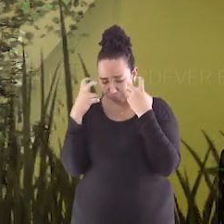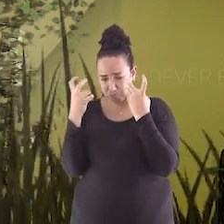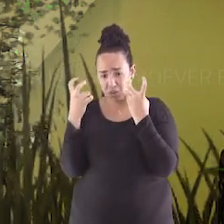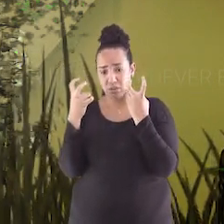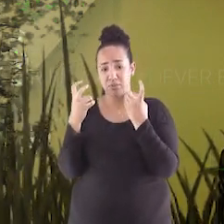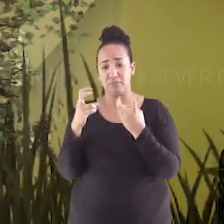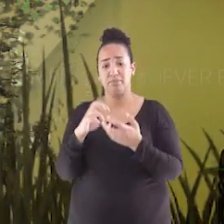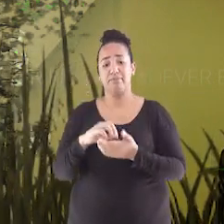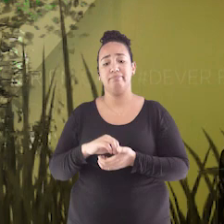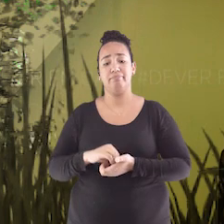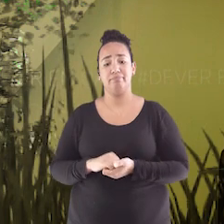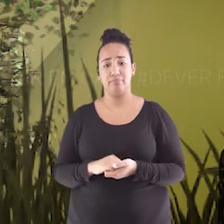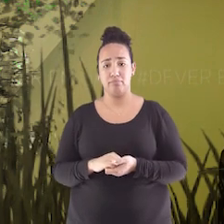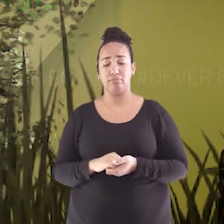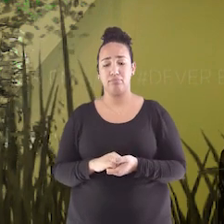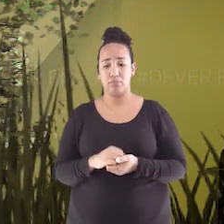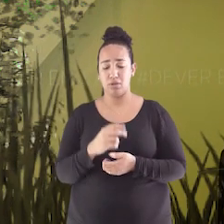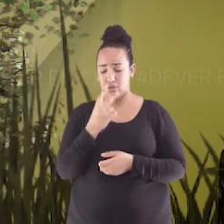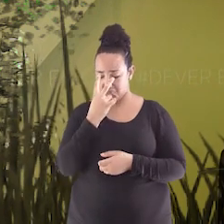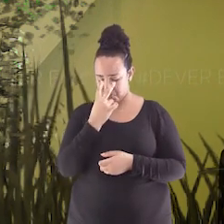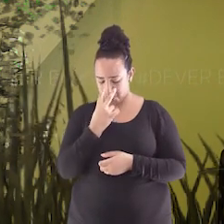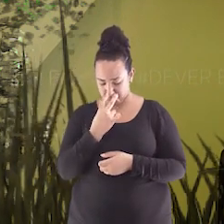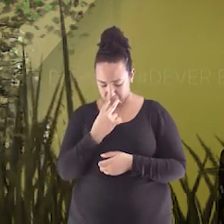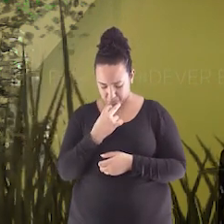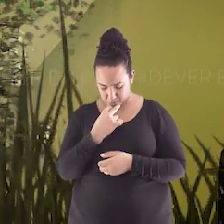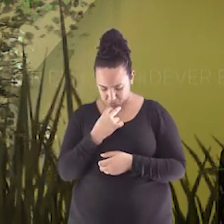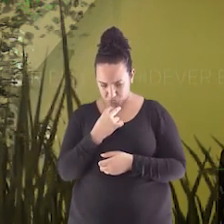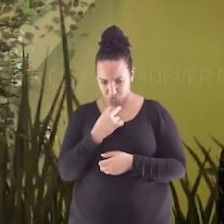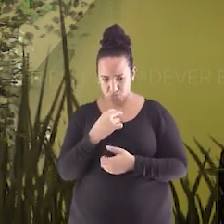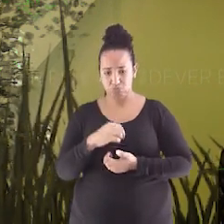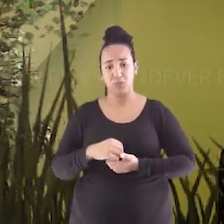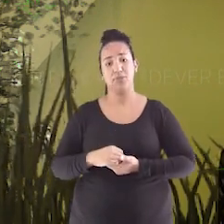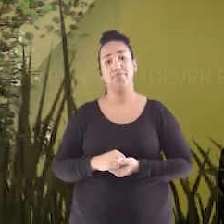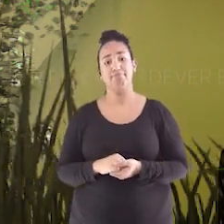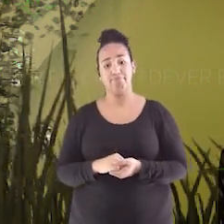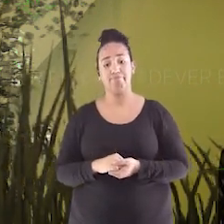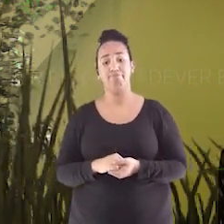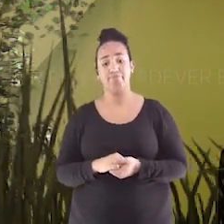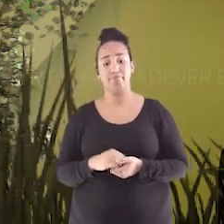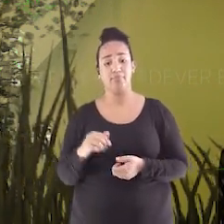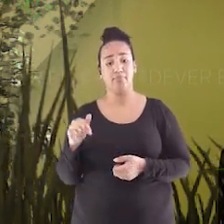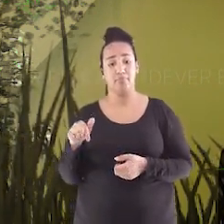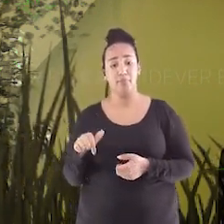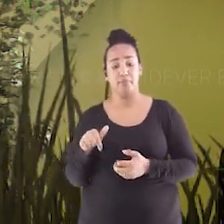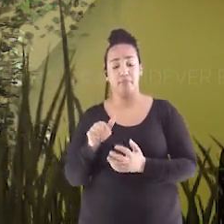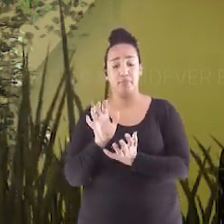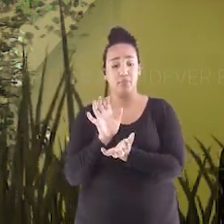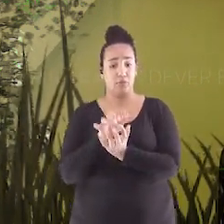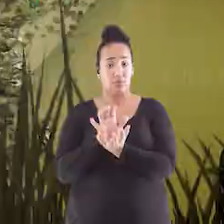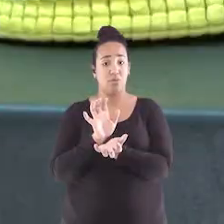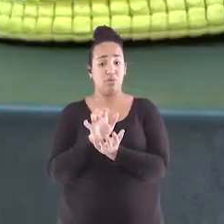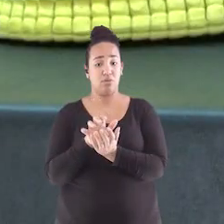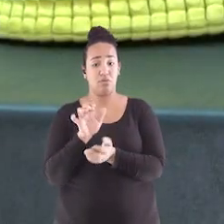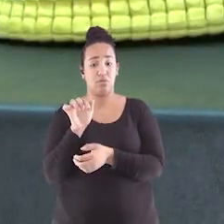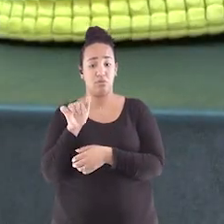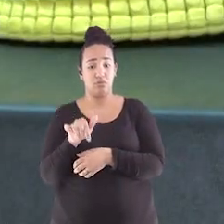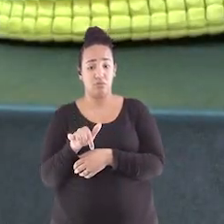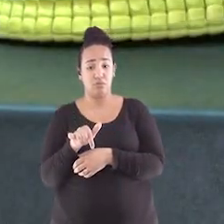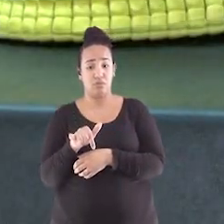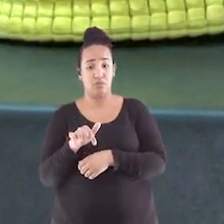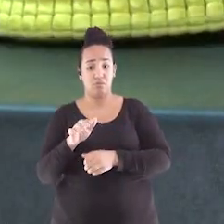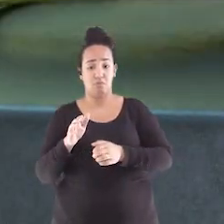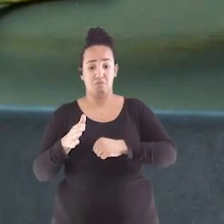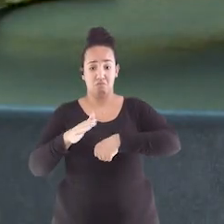E olhou para baixo. A coisa escamosa colou uma etiqueta na